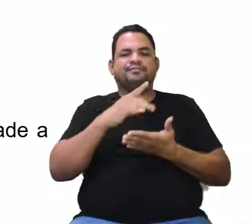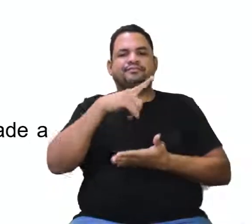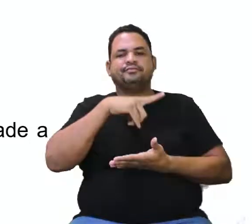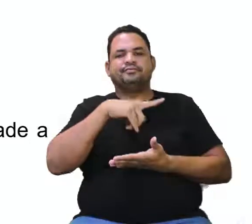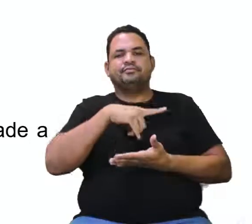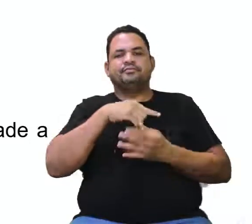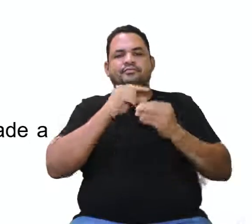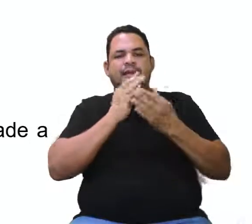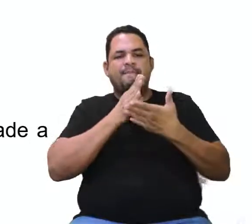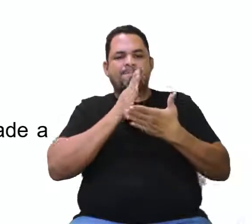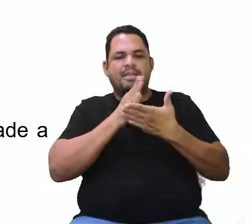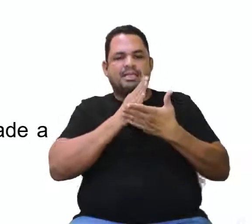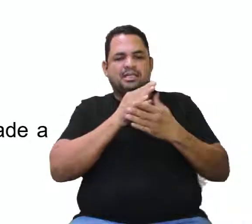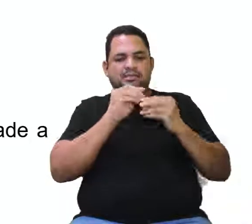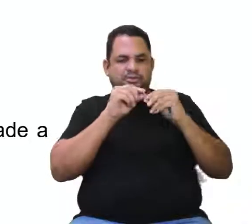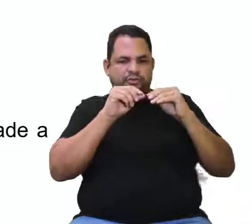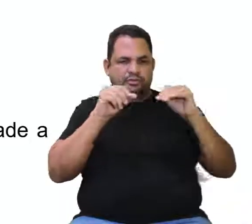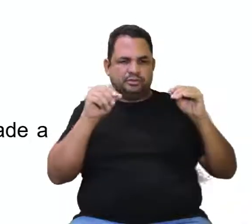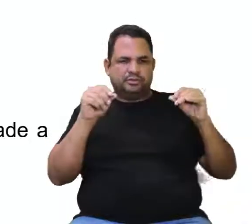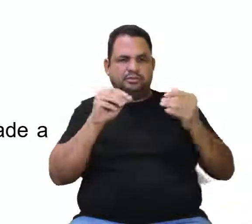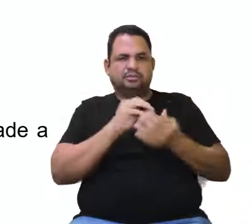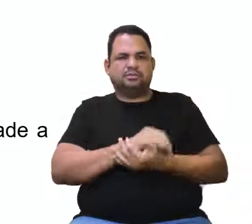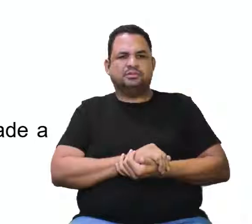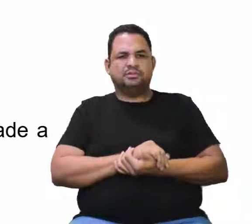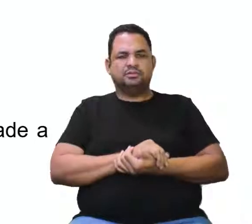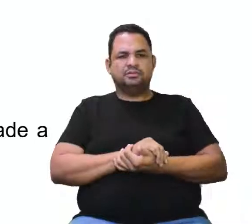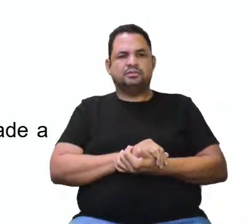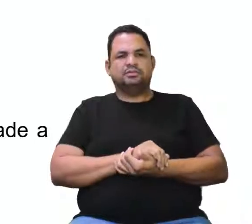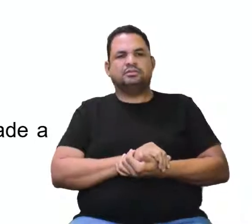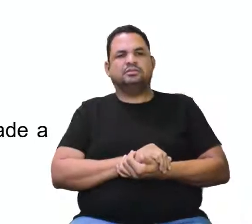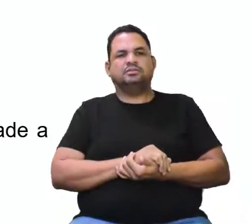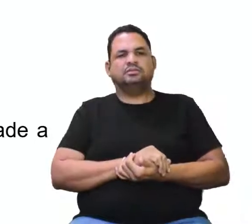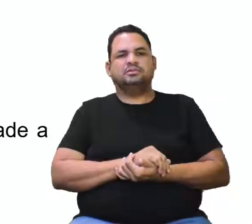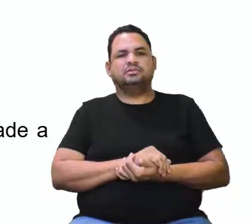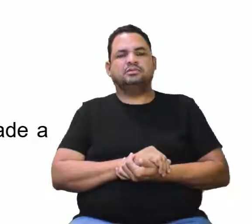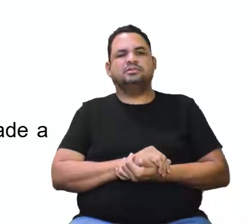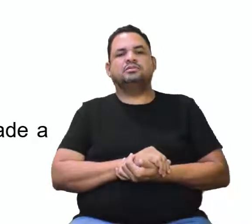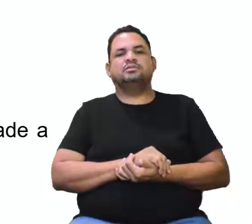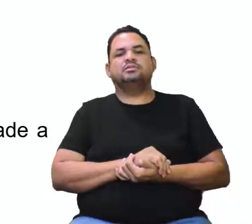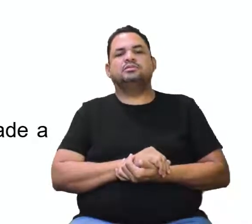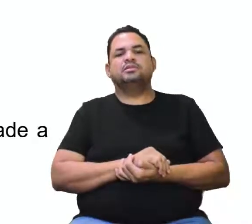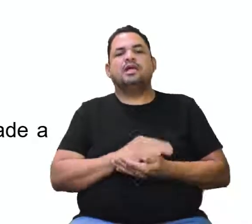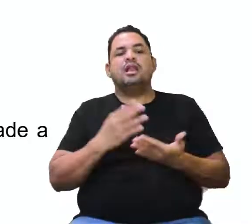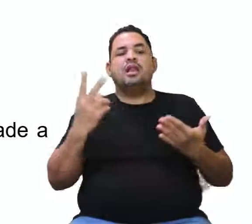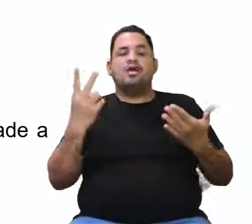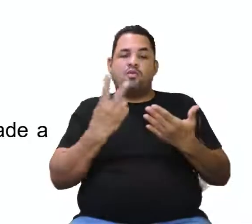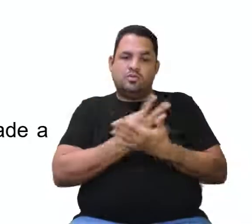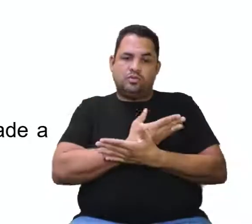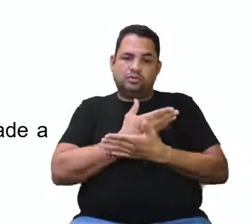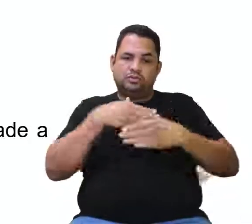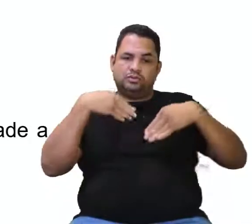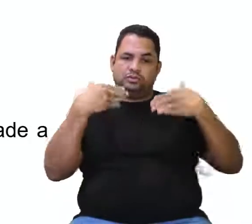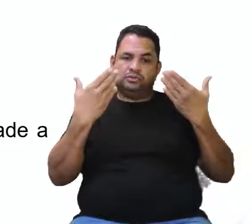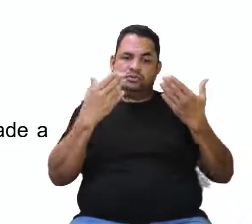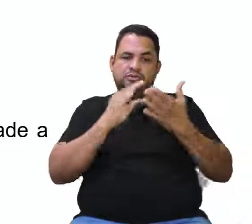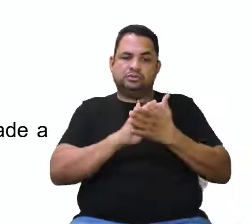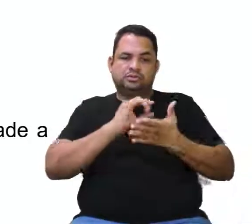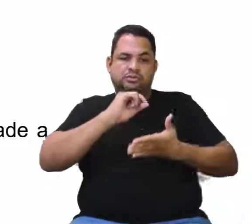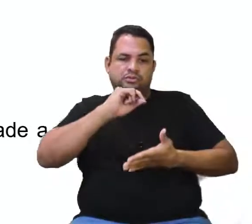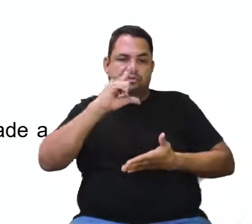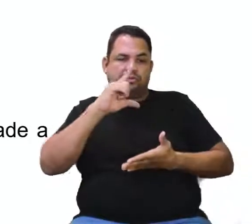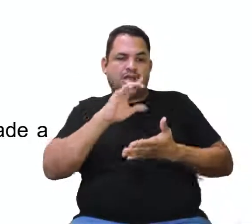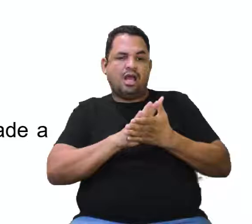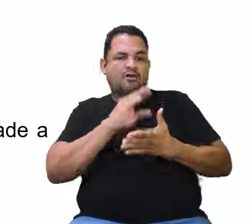mais fragmentos e espaços, né, prof? Exato. Esse osso. E aí, como consequência da osteoporose, tem um aumento